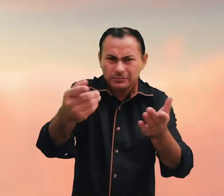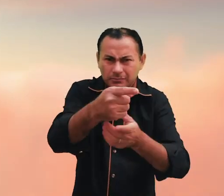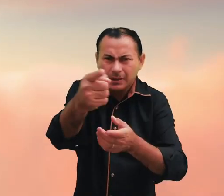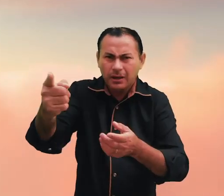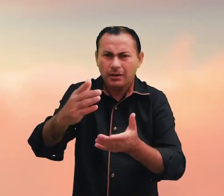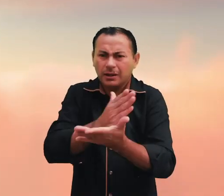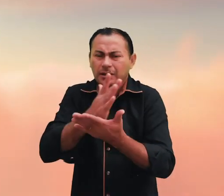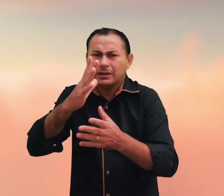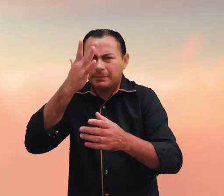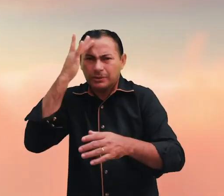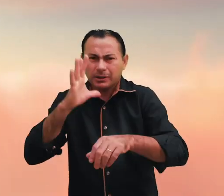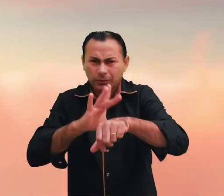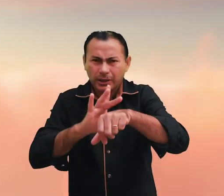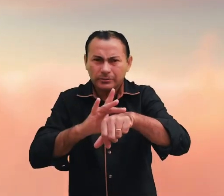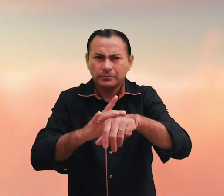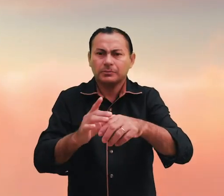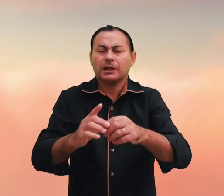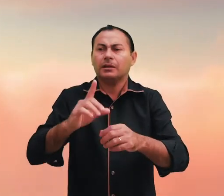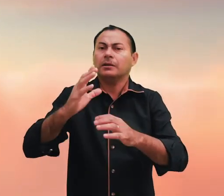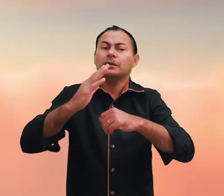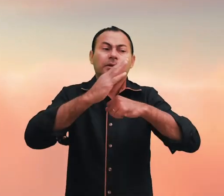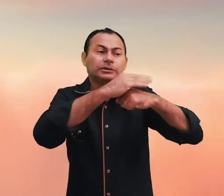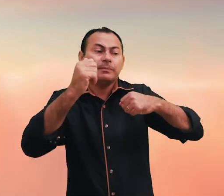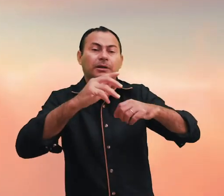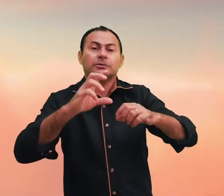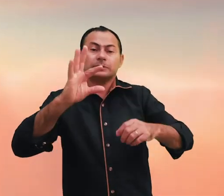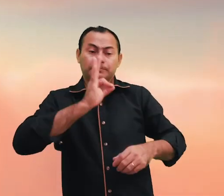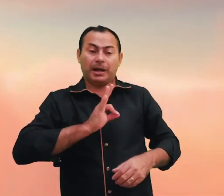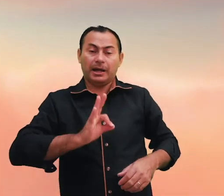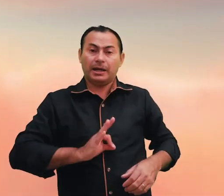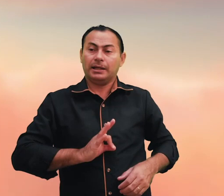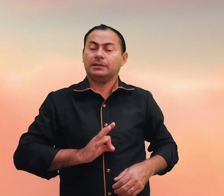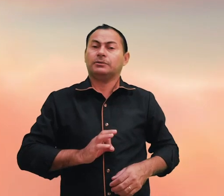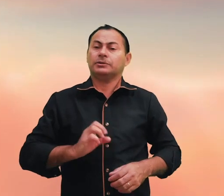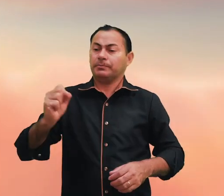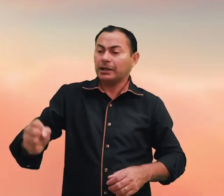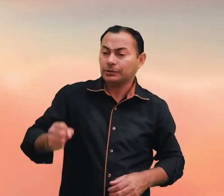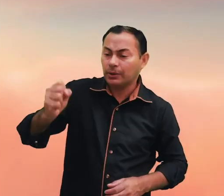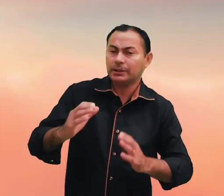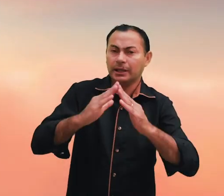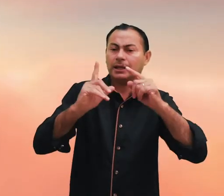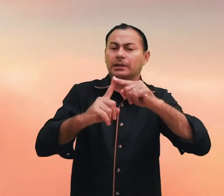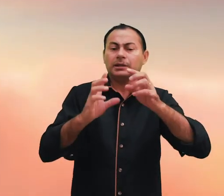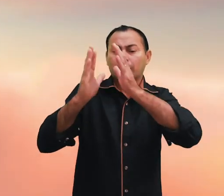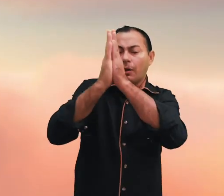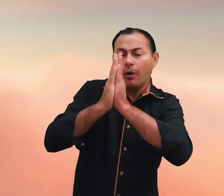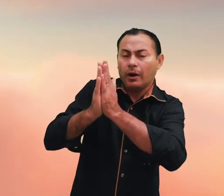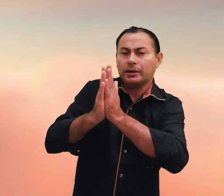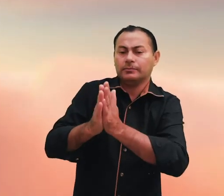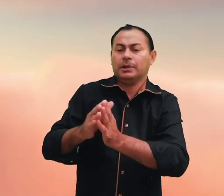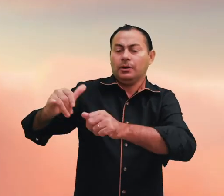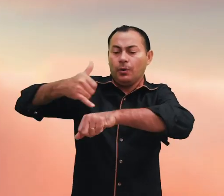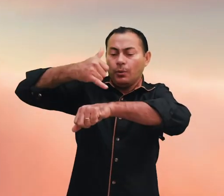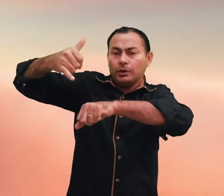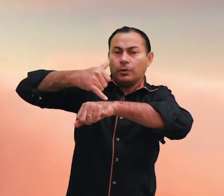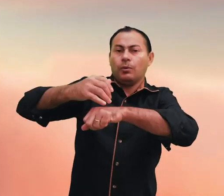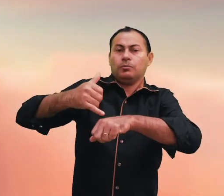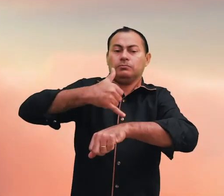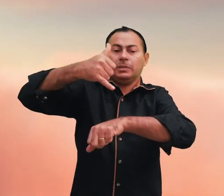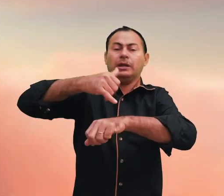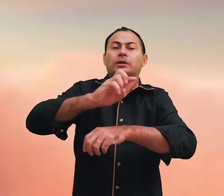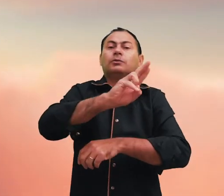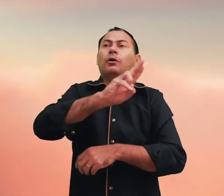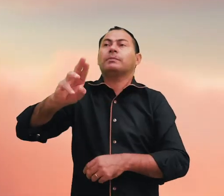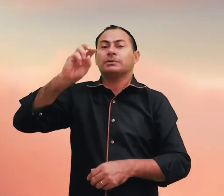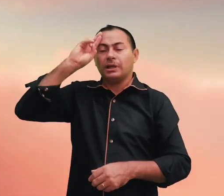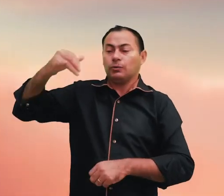alguém que está doente, que ele mande chamar os presbíteros da igreja para que estes orem sobre ele e o unjam com óleo em nome